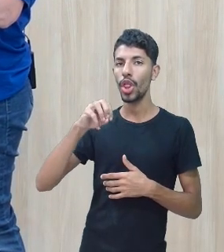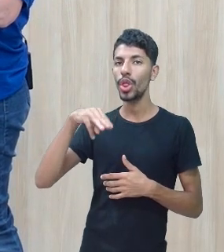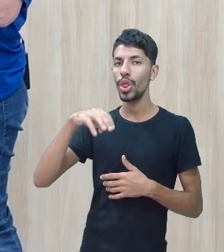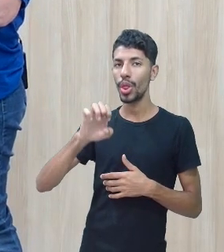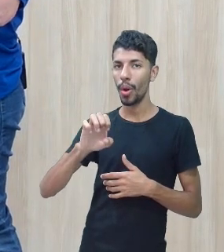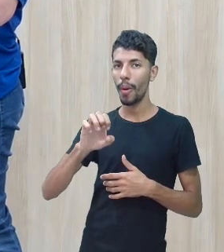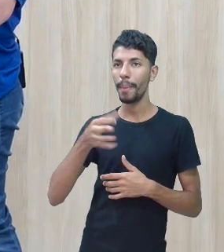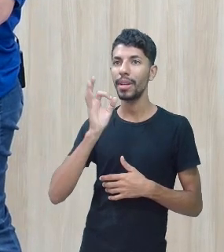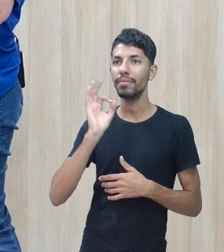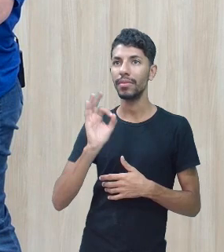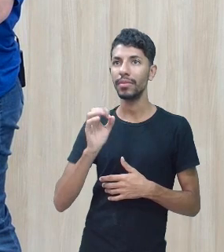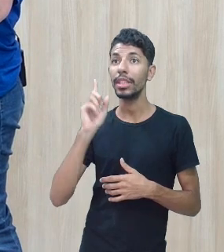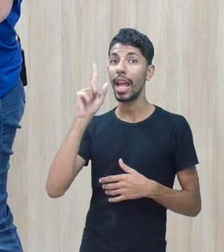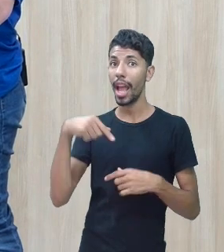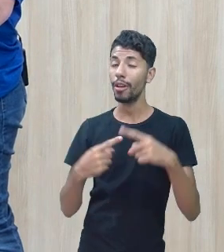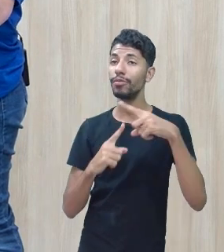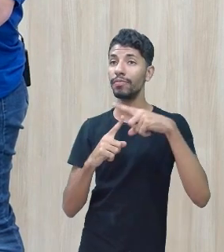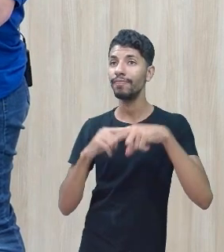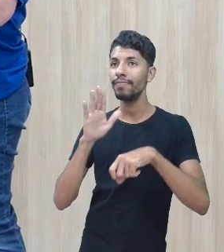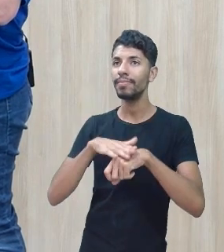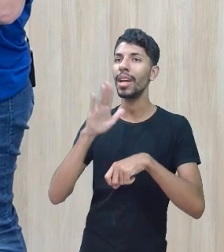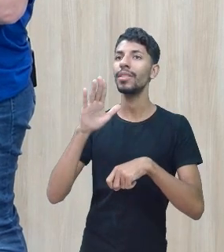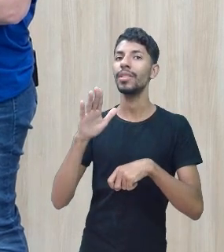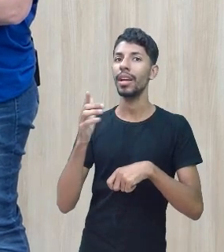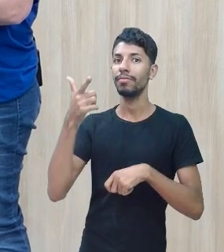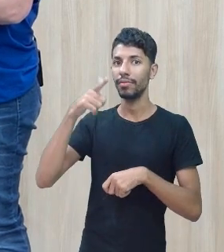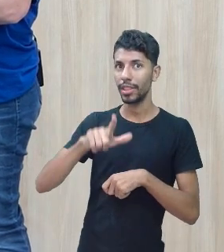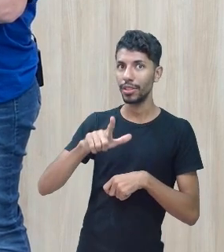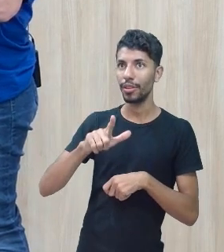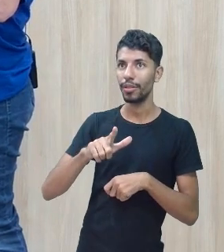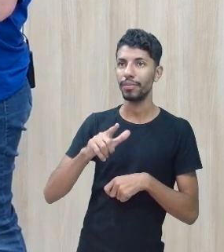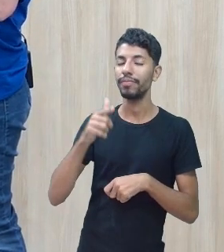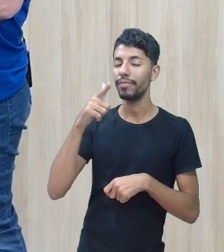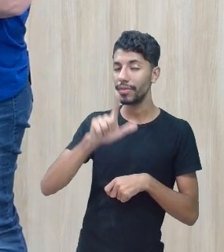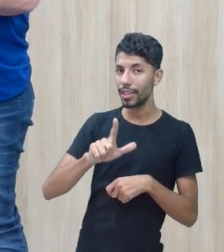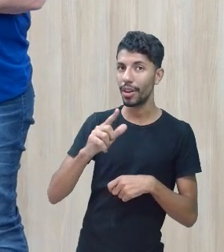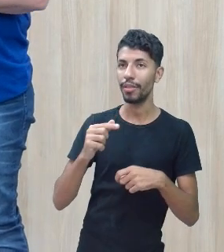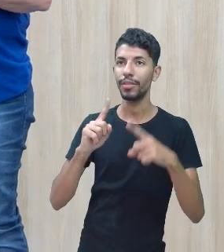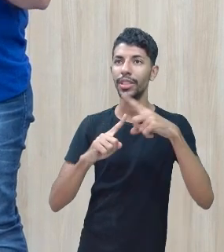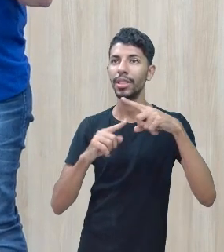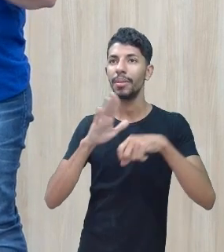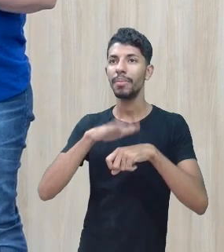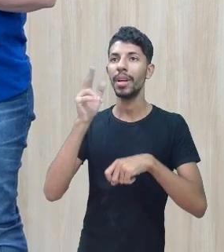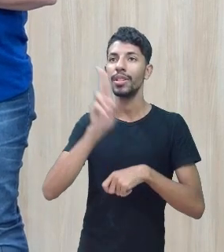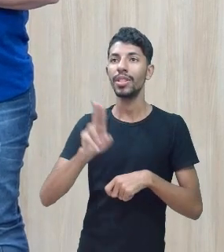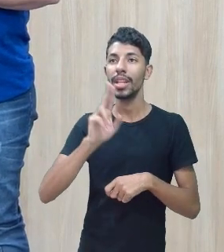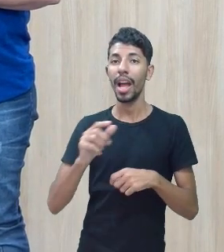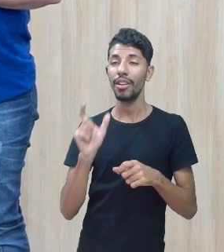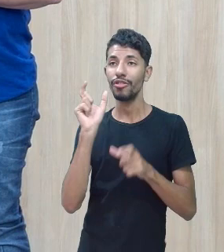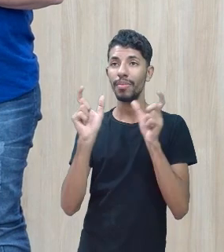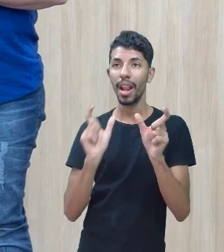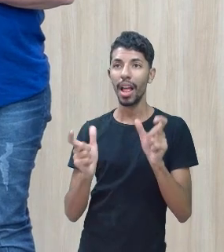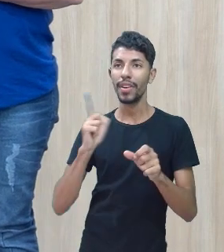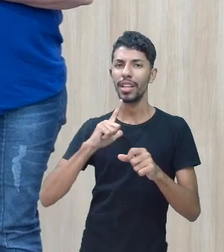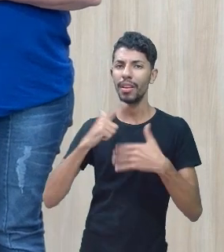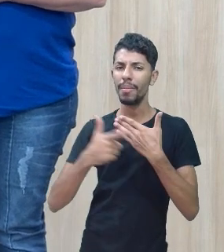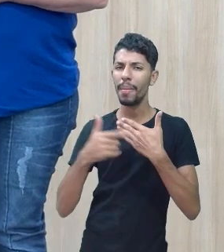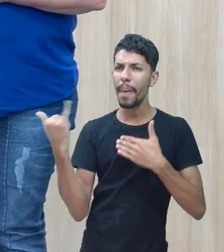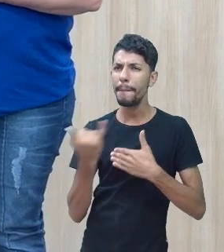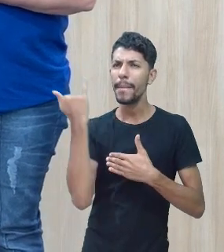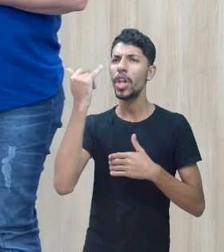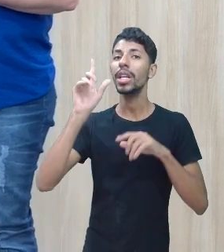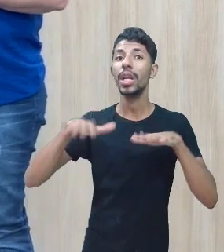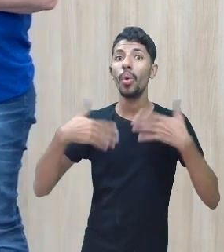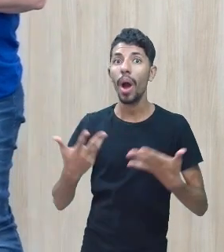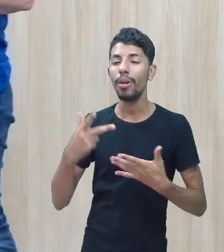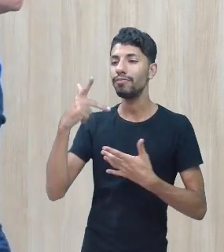tipo mais usado. E as palavras que têm um papel muito importante nisso são os pronomes. Então, vocês lembram que